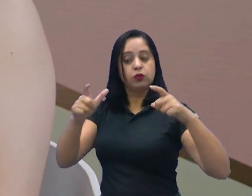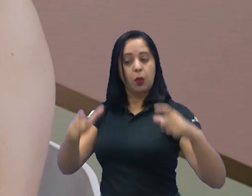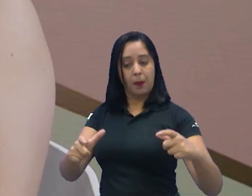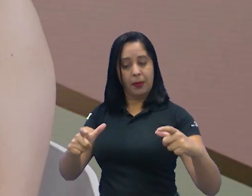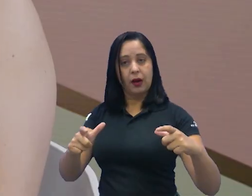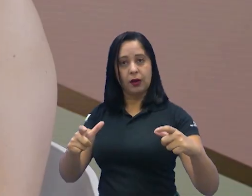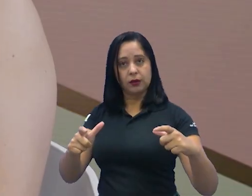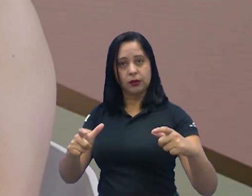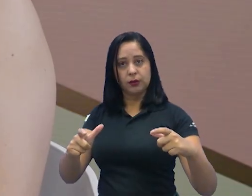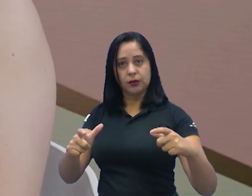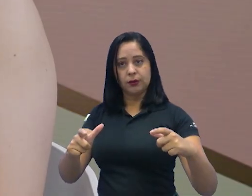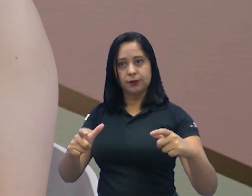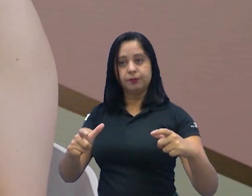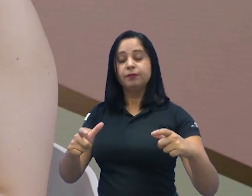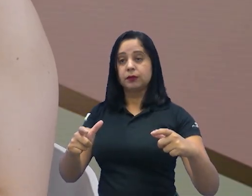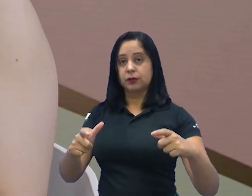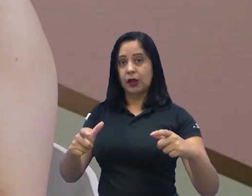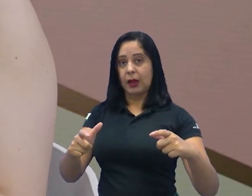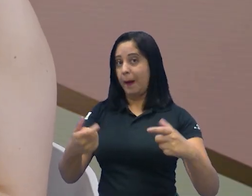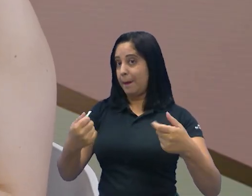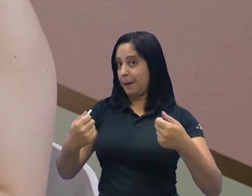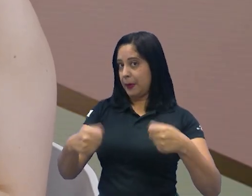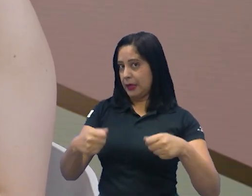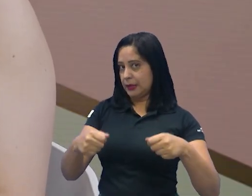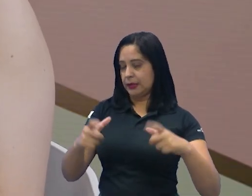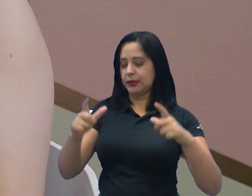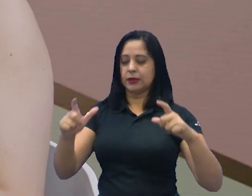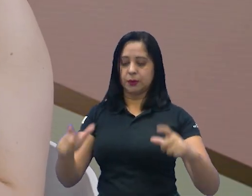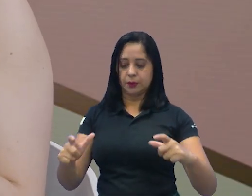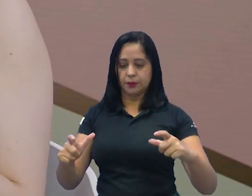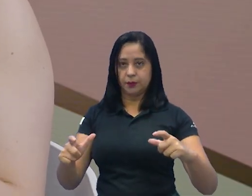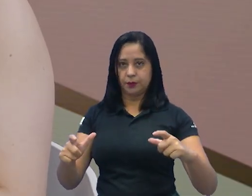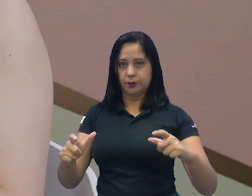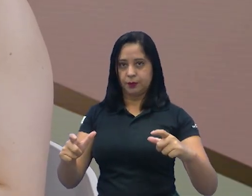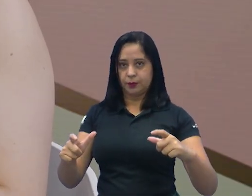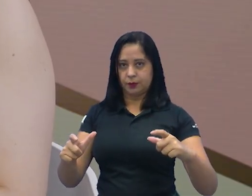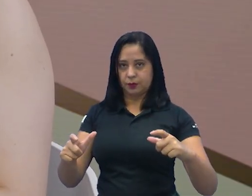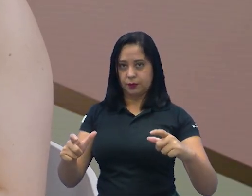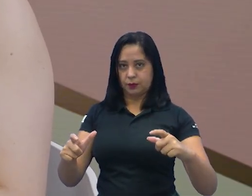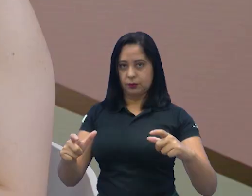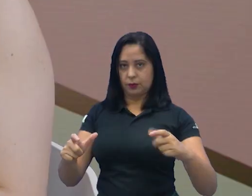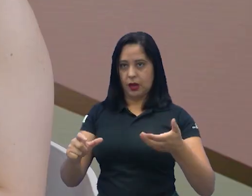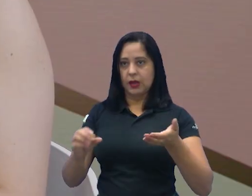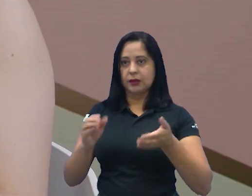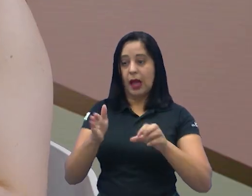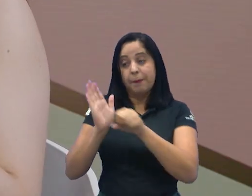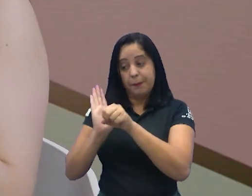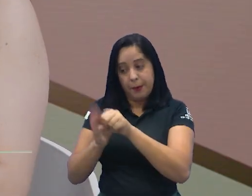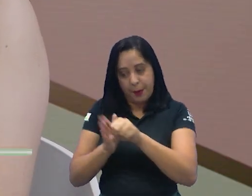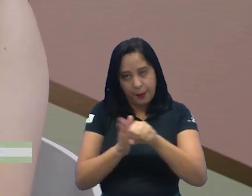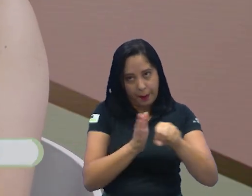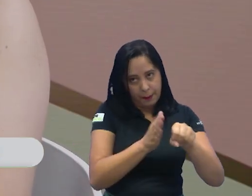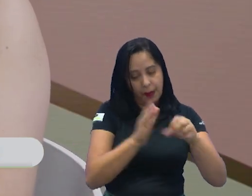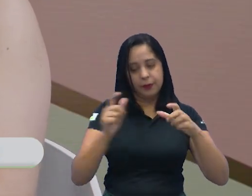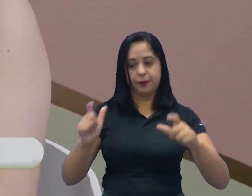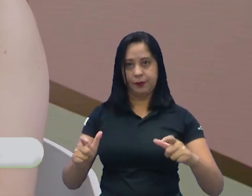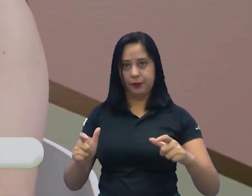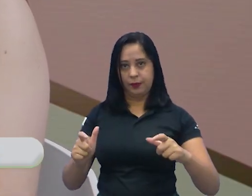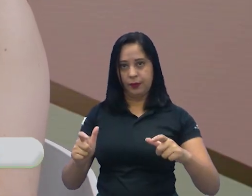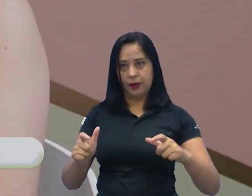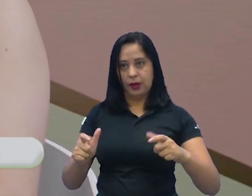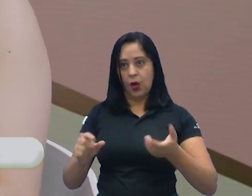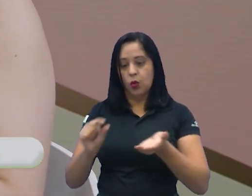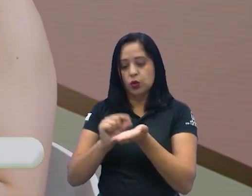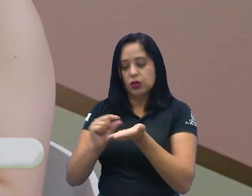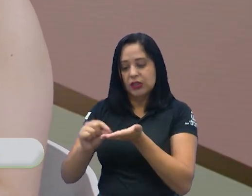vegano adequado, a gente vai estar dividindo esse prato nas leguminosas, como eu já falei, nos cereais, que